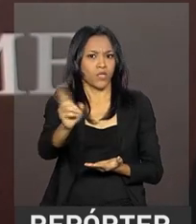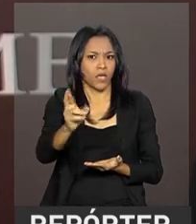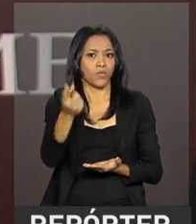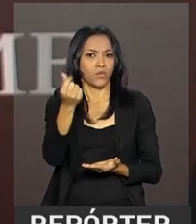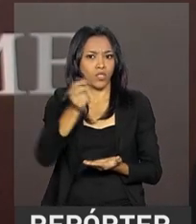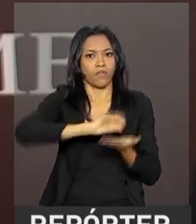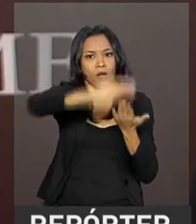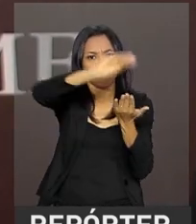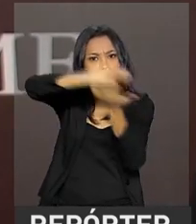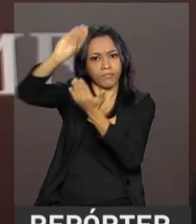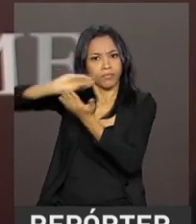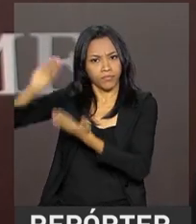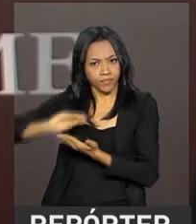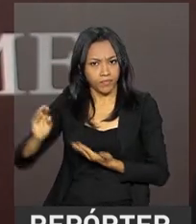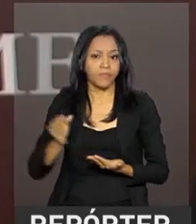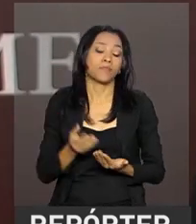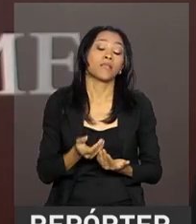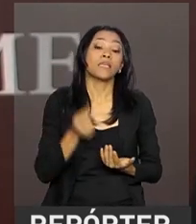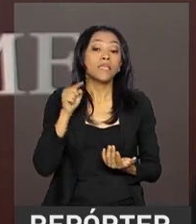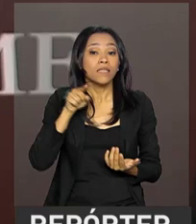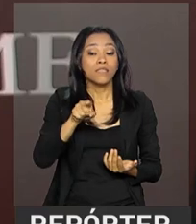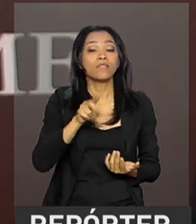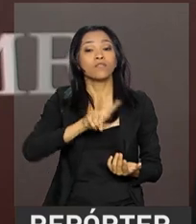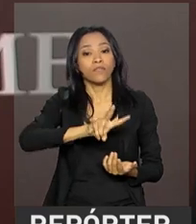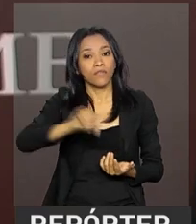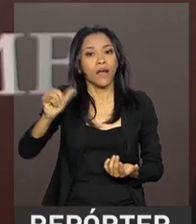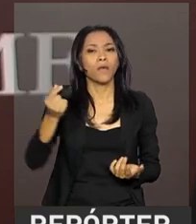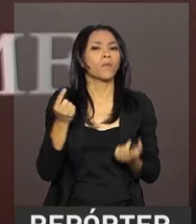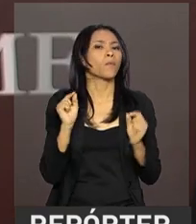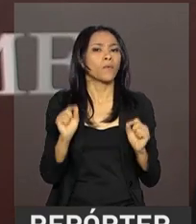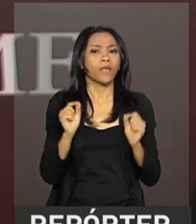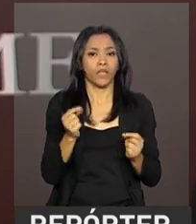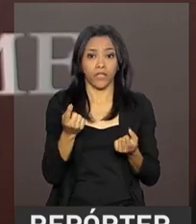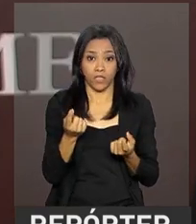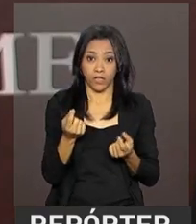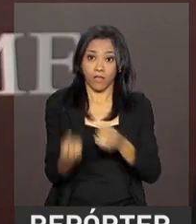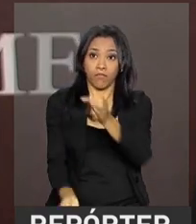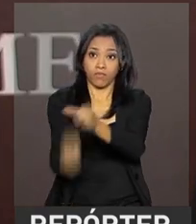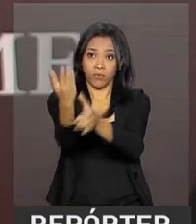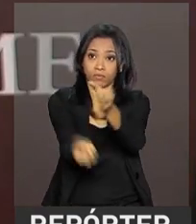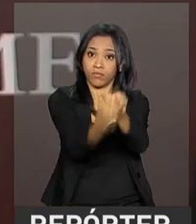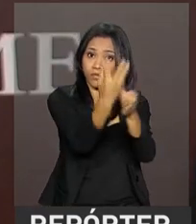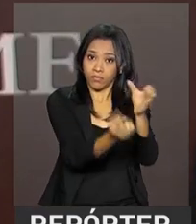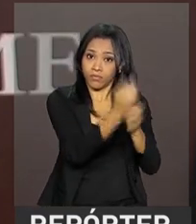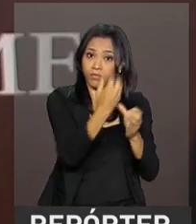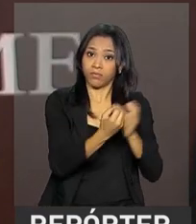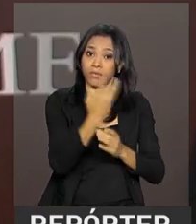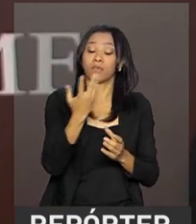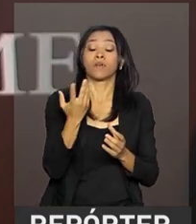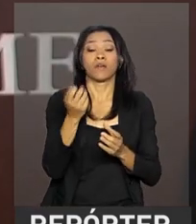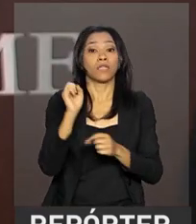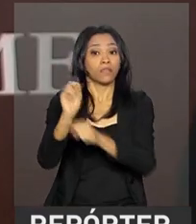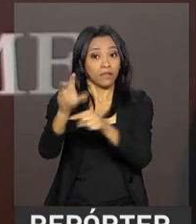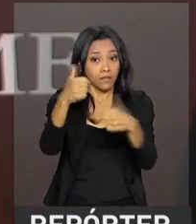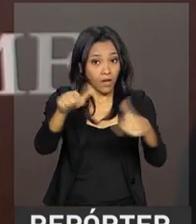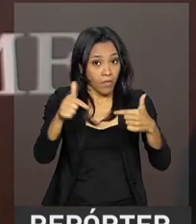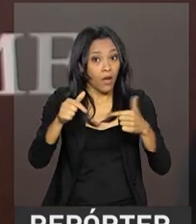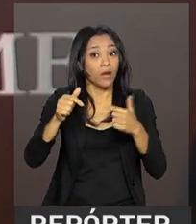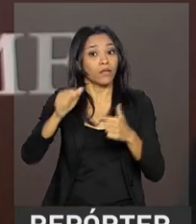acredito que isso vai gerar uma movimentação de emprego muito forte no país inteiro e